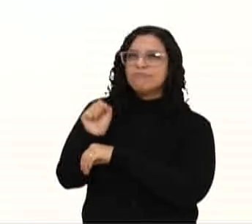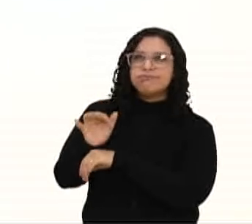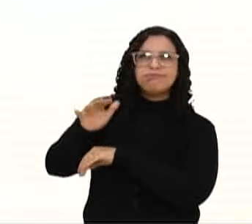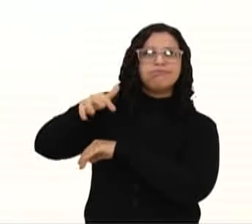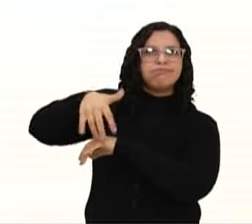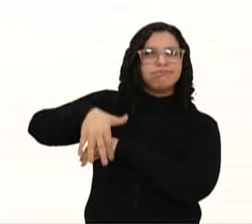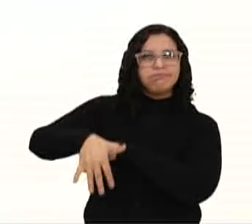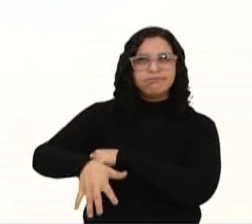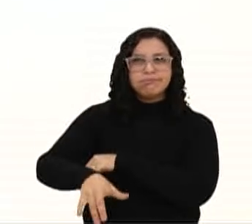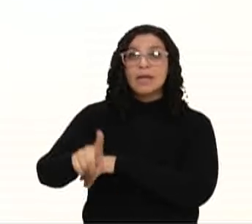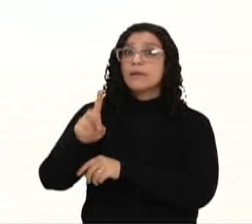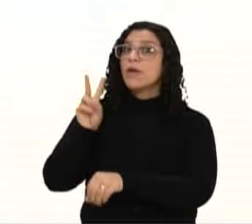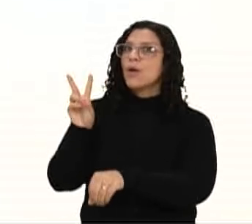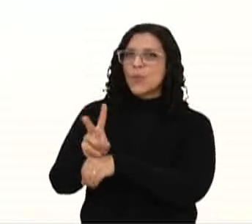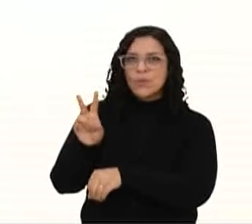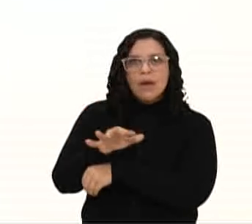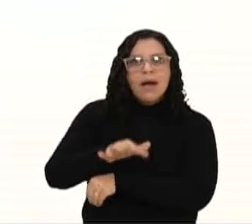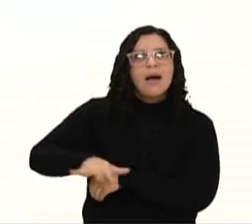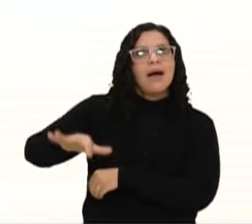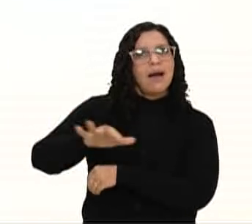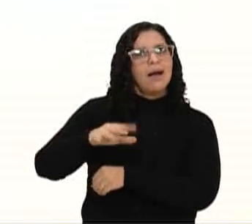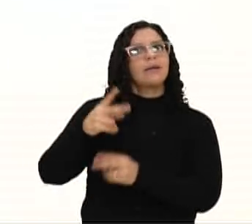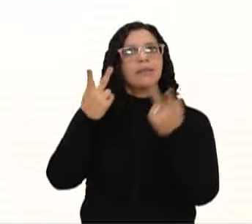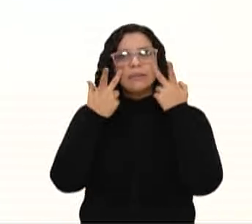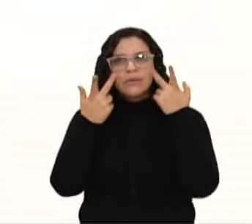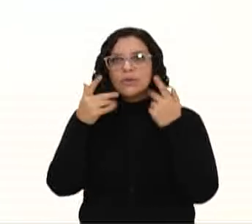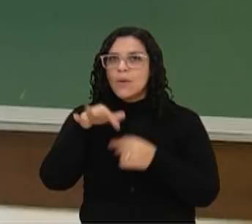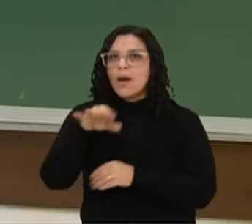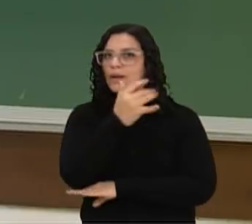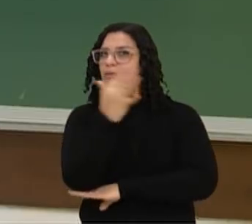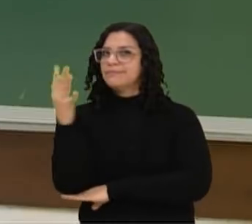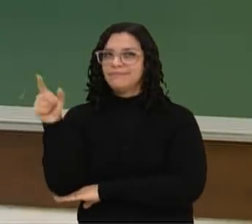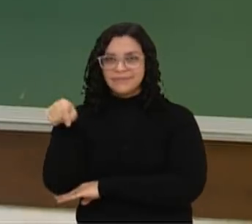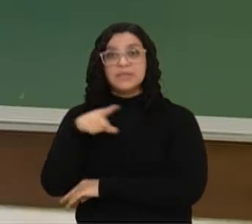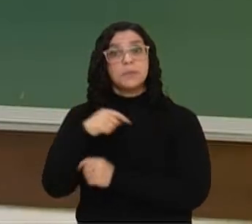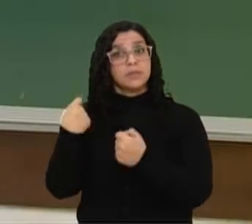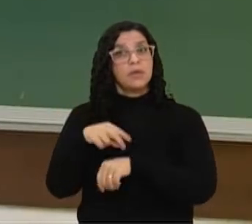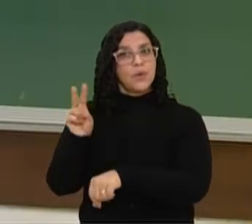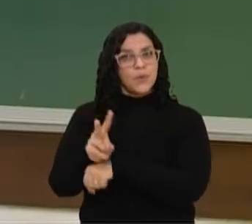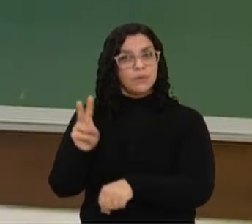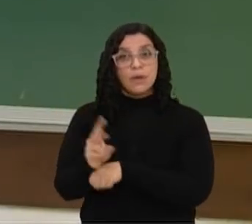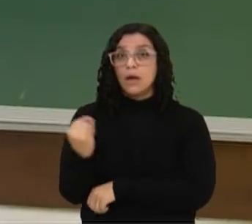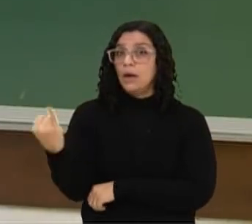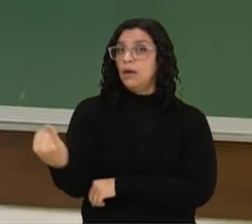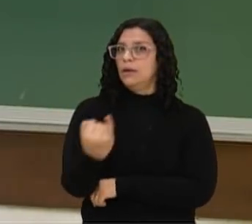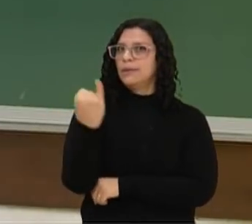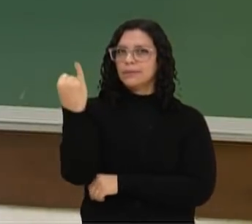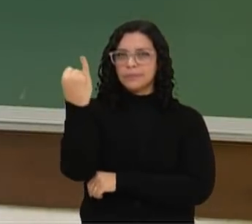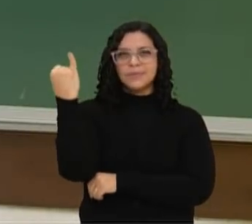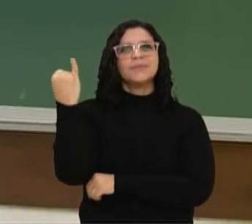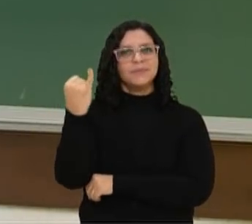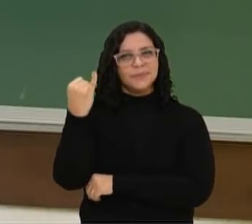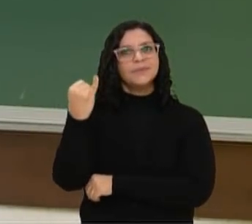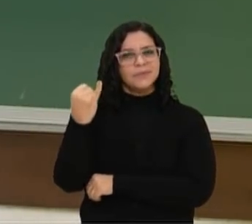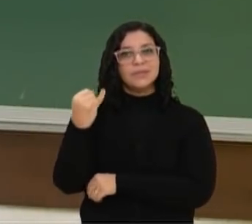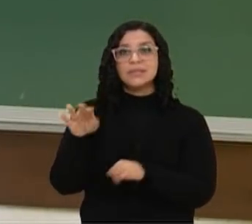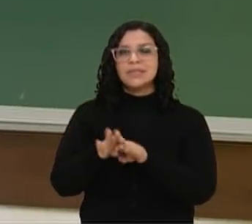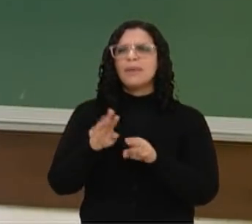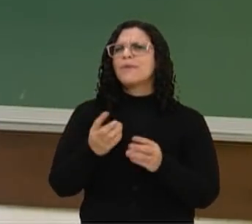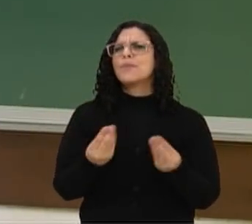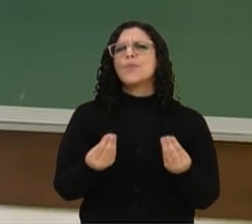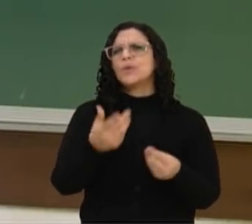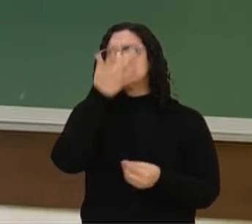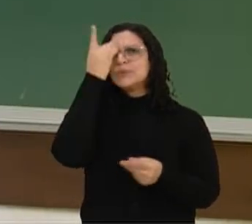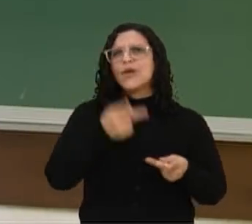naturais, da preservação daquelas características naturais daquele espaço. Então, extremamente importante ali e muito